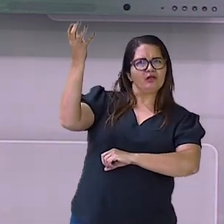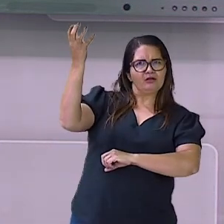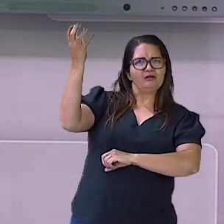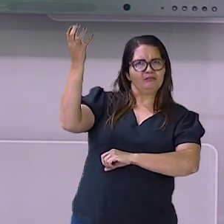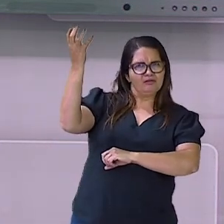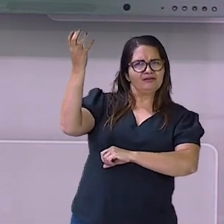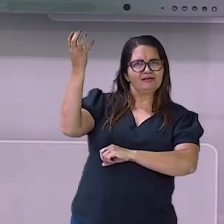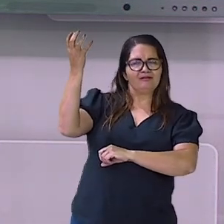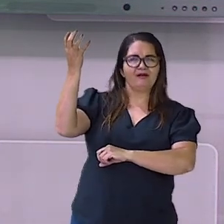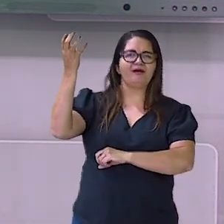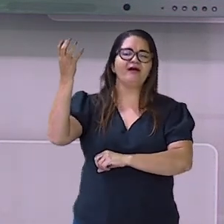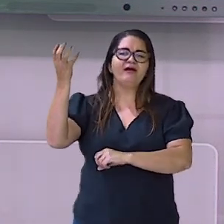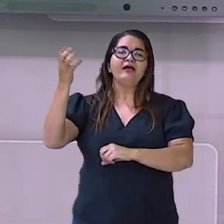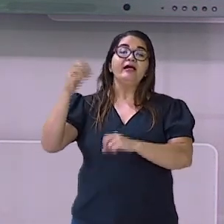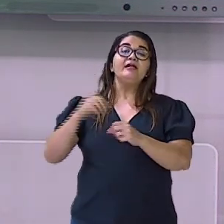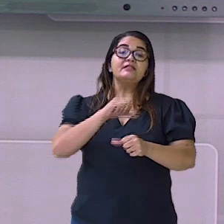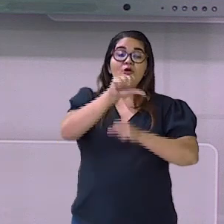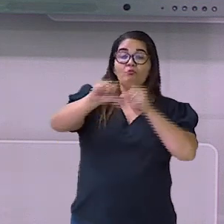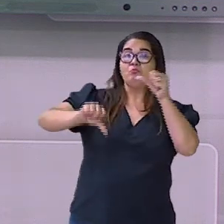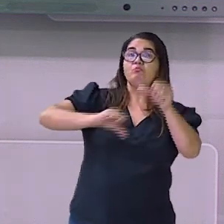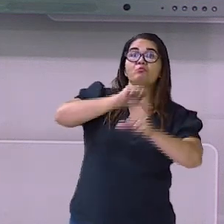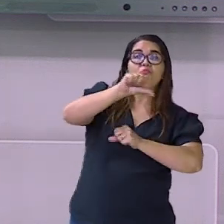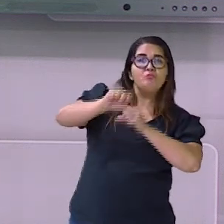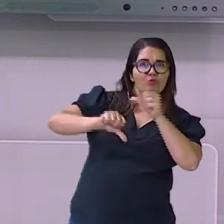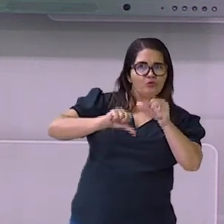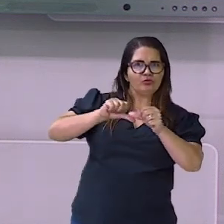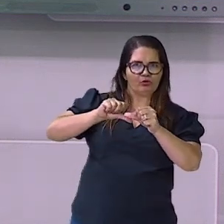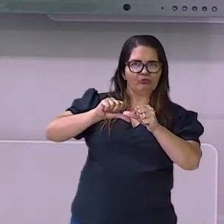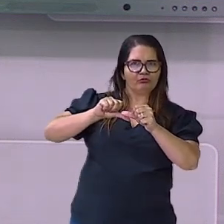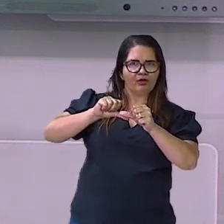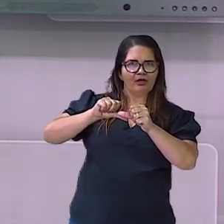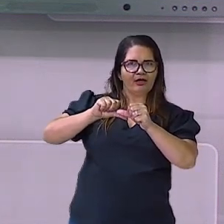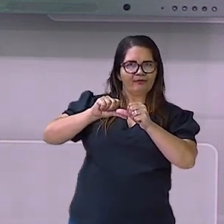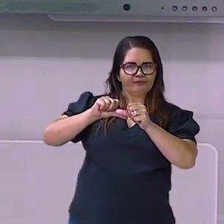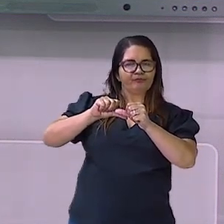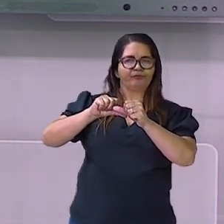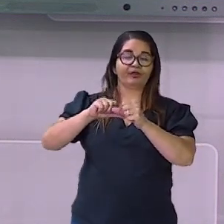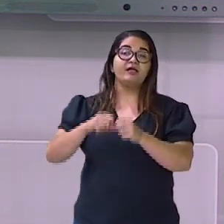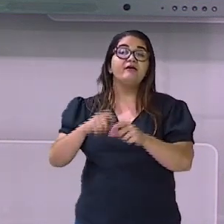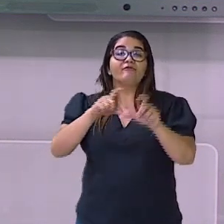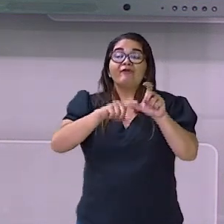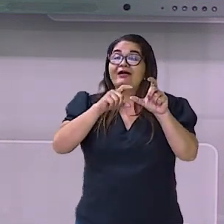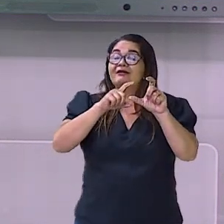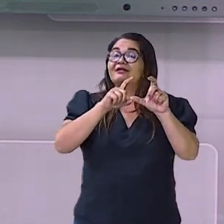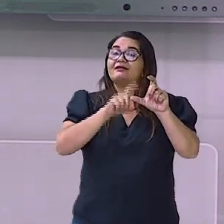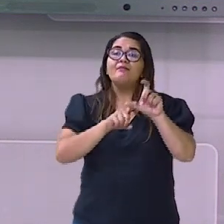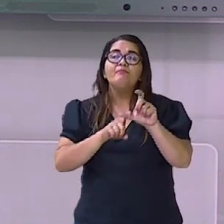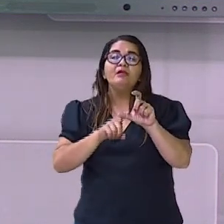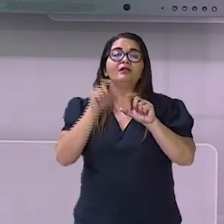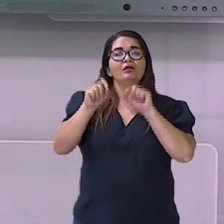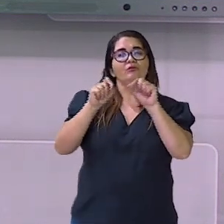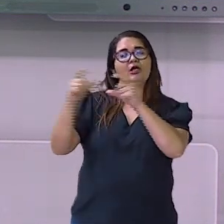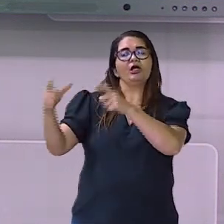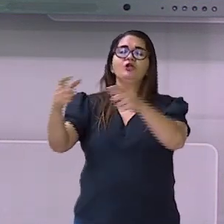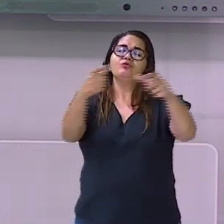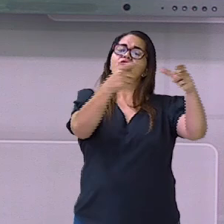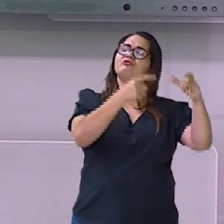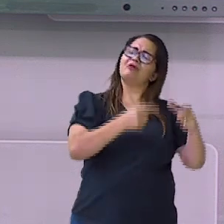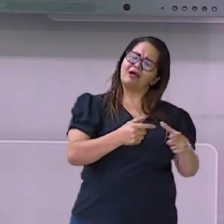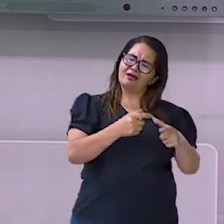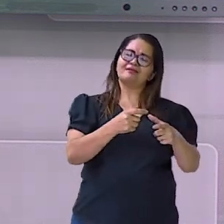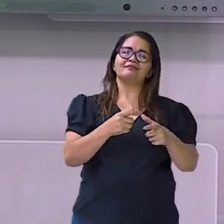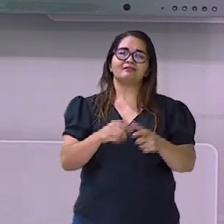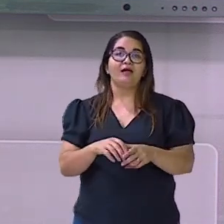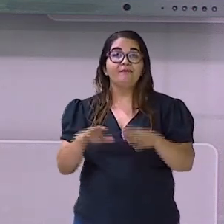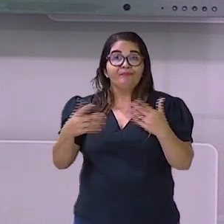ter uma mínima, vamos colocar assim, concentração populacional. E é interessante,